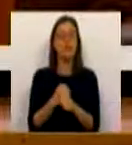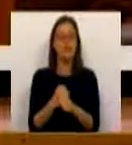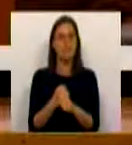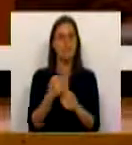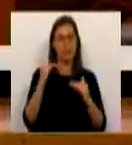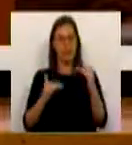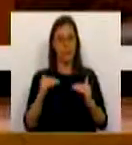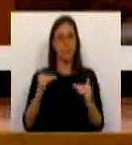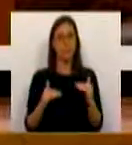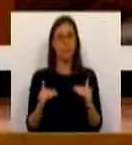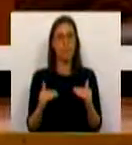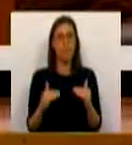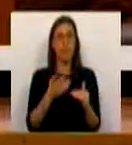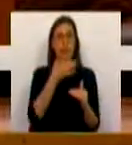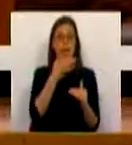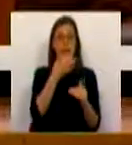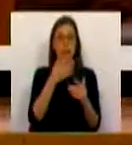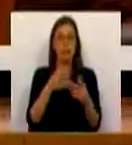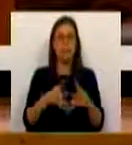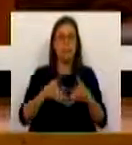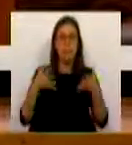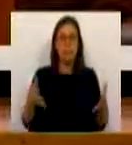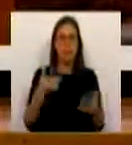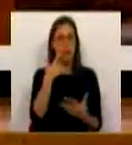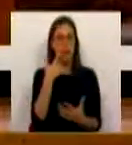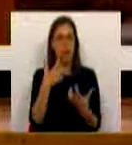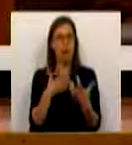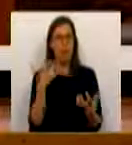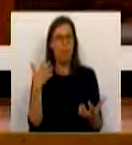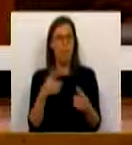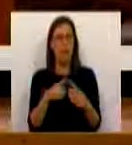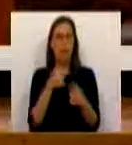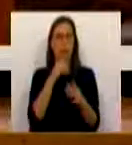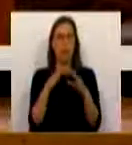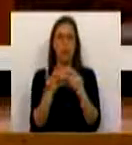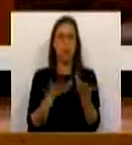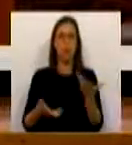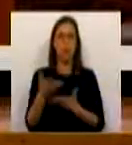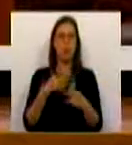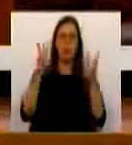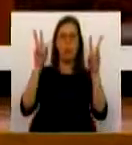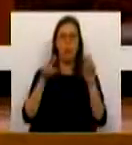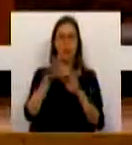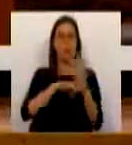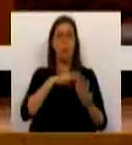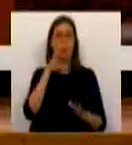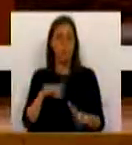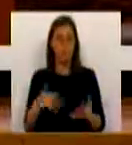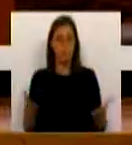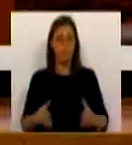laborais equilibradas, com um alargamento significativo do espaço social da chamada